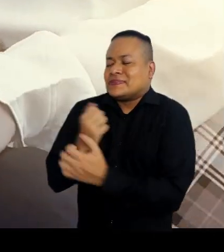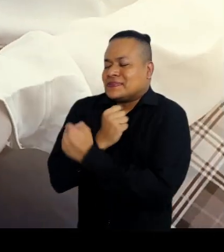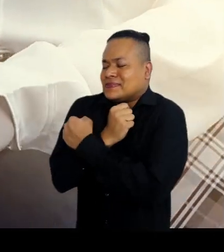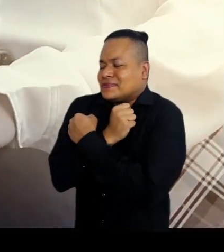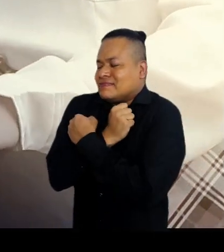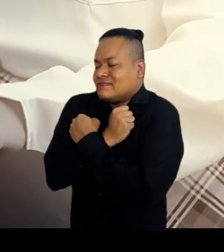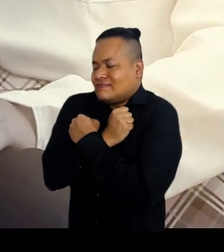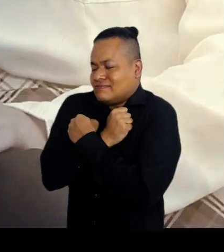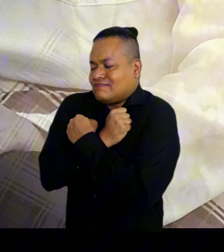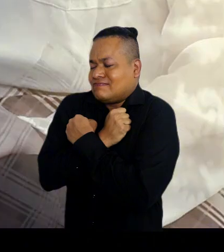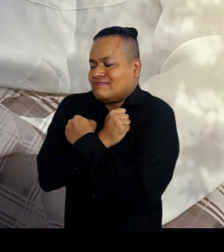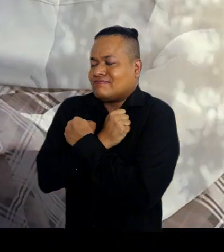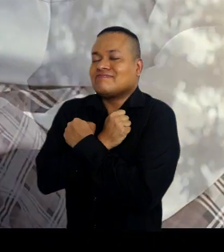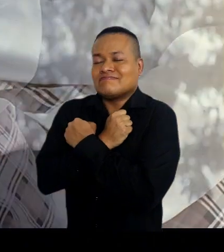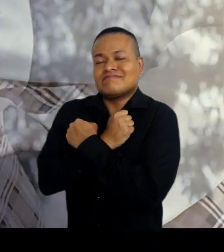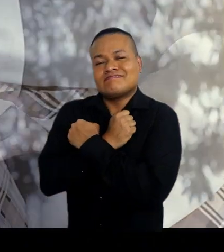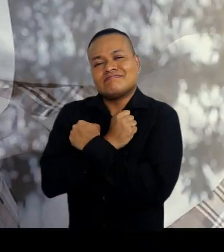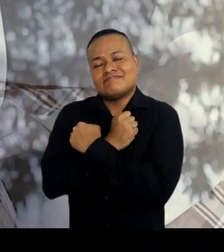o teu abraço.